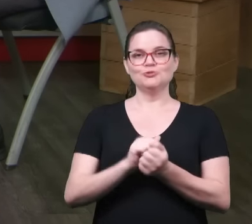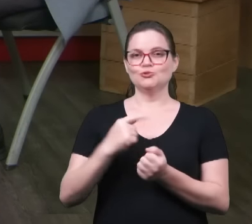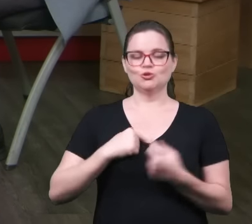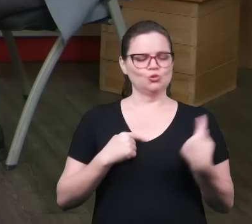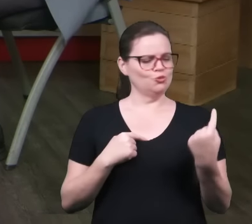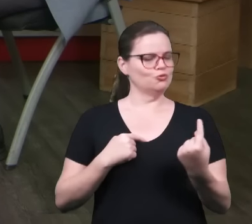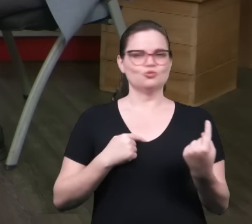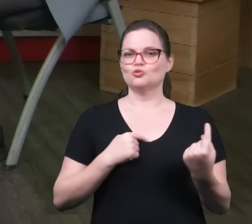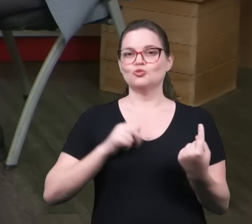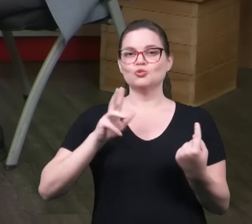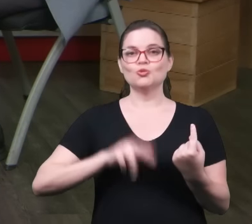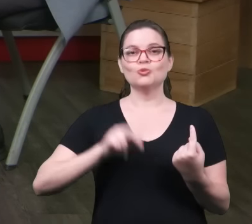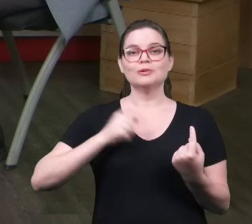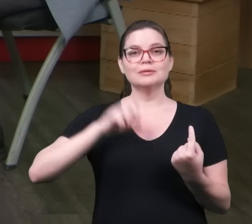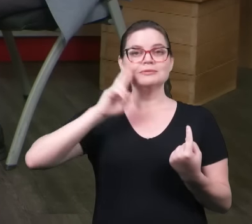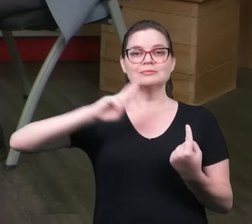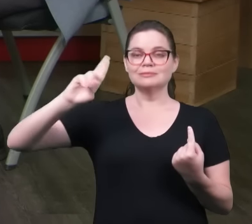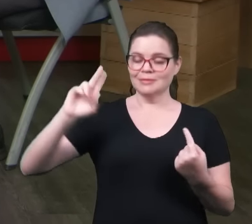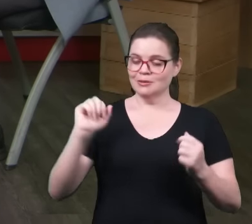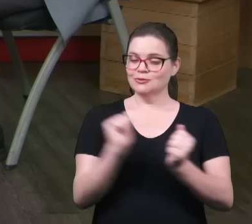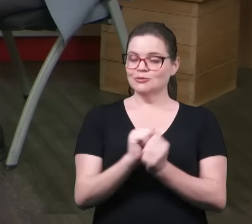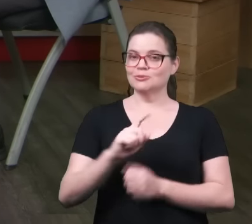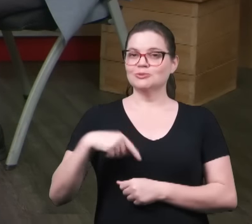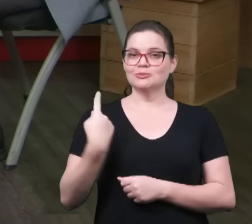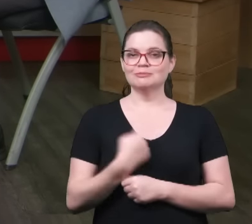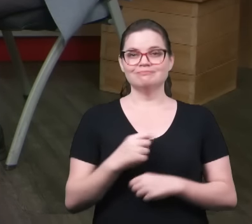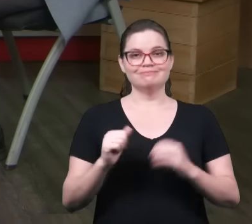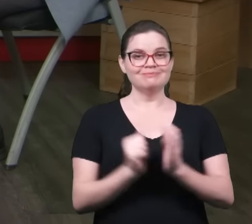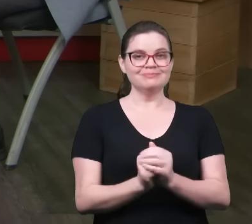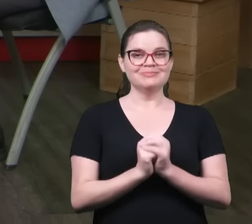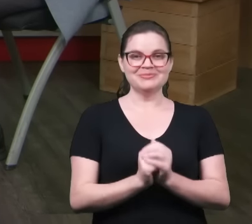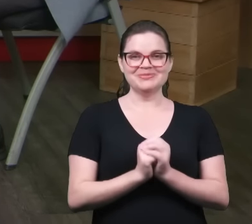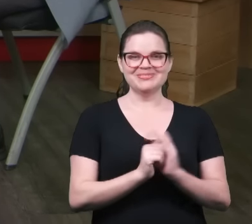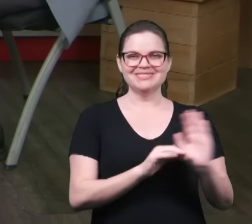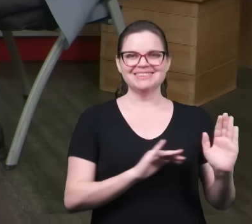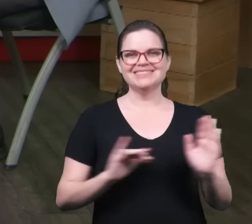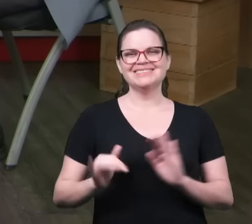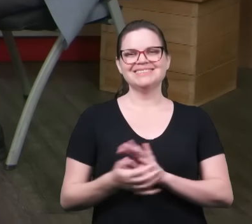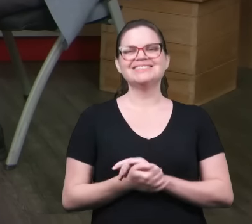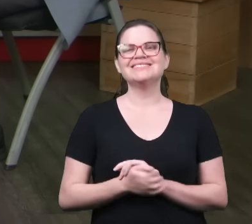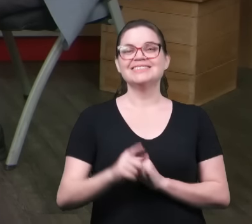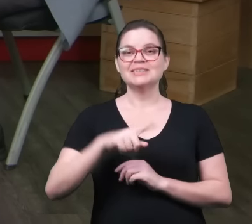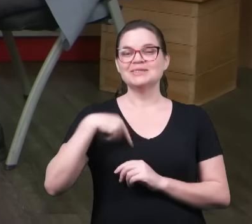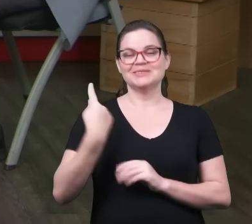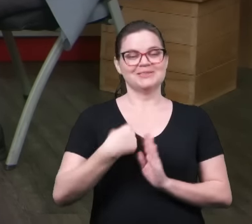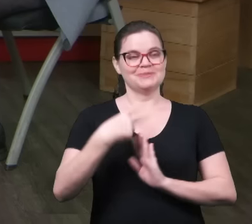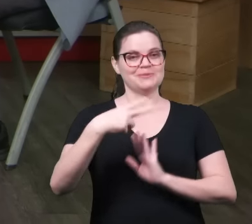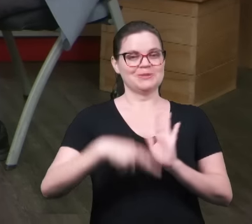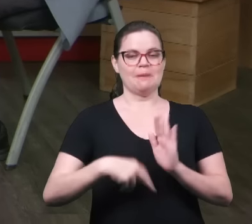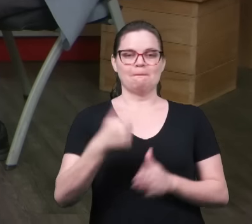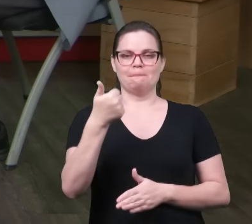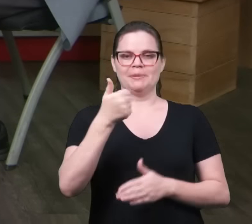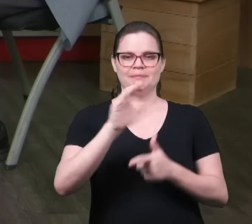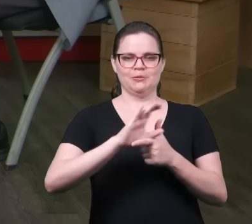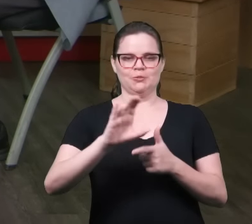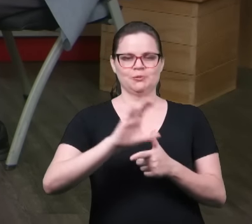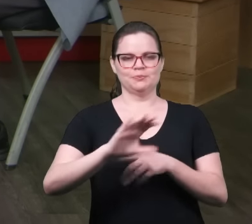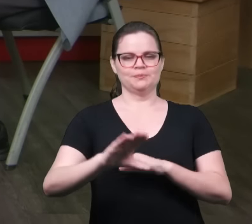Que coisa bela, não tem nada melhor do que isso, né? Glórias a Deus. E nós vamos ler aqui 1 Coríntios